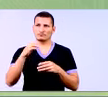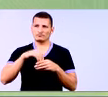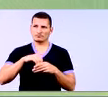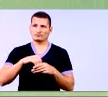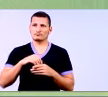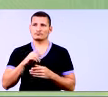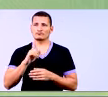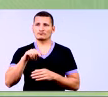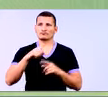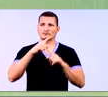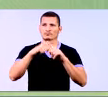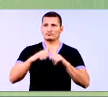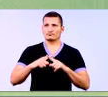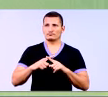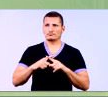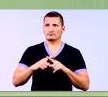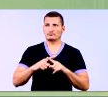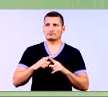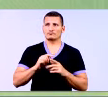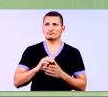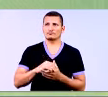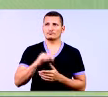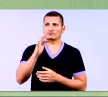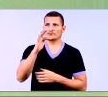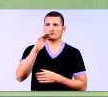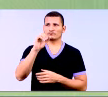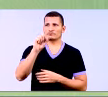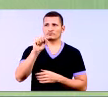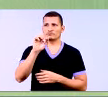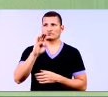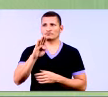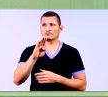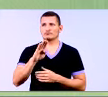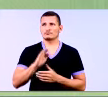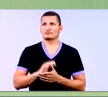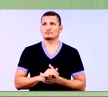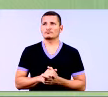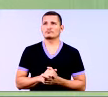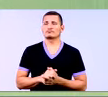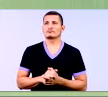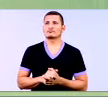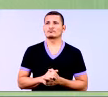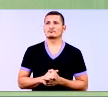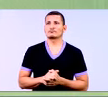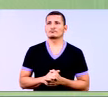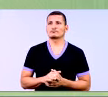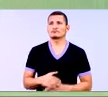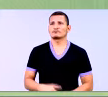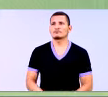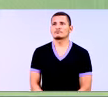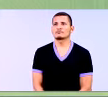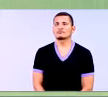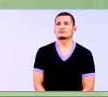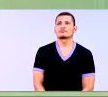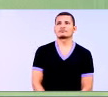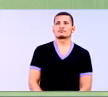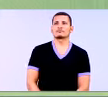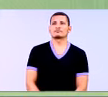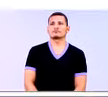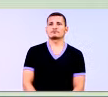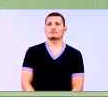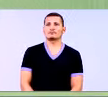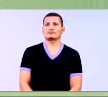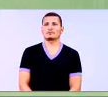é a multiplicação do Frontside Bus do FSB aí, pela sua taxa de transferência e pelo seu bit externo.